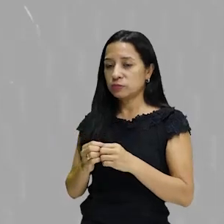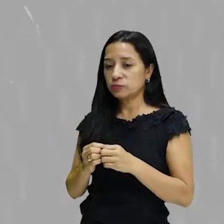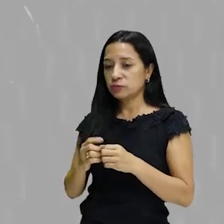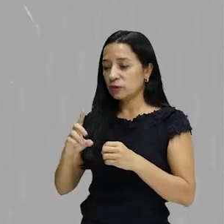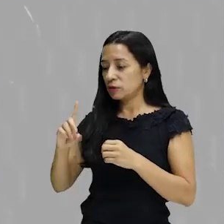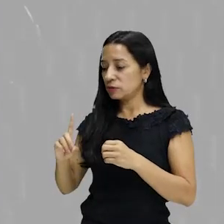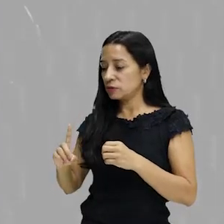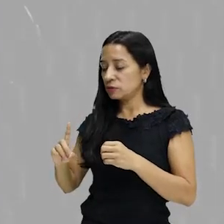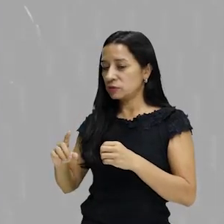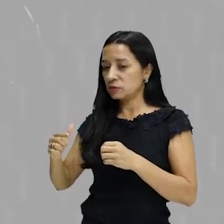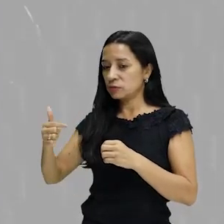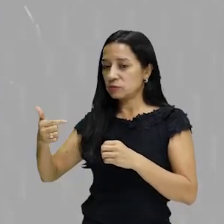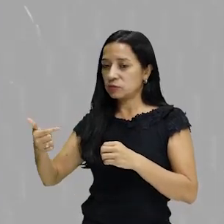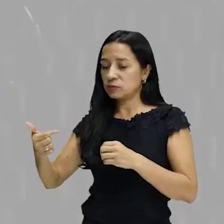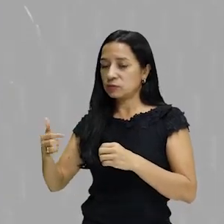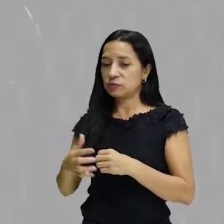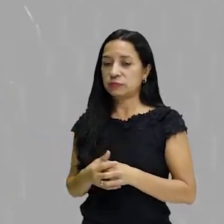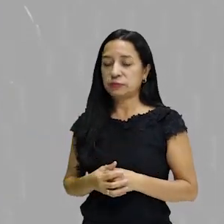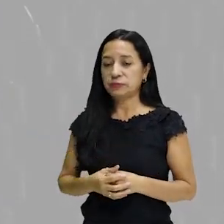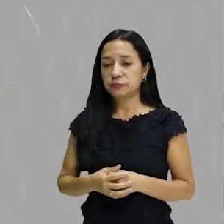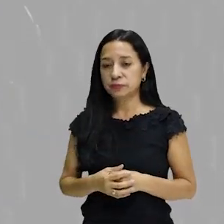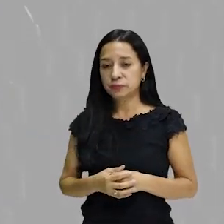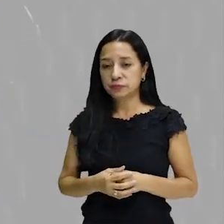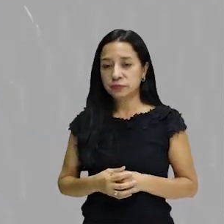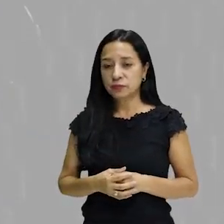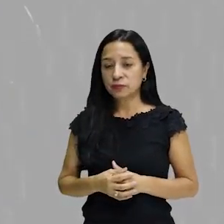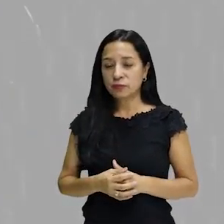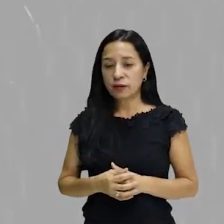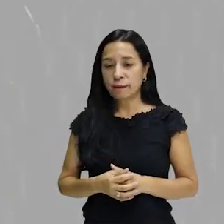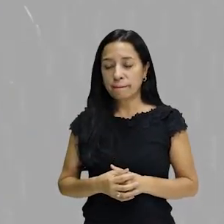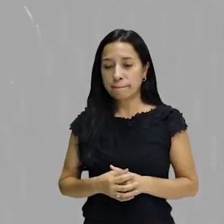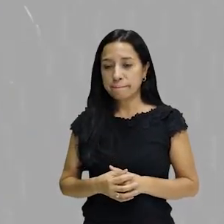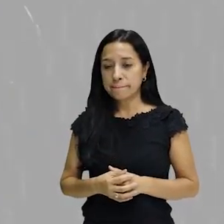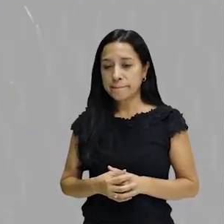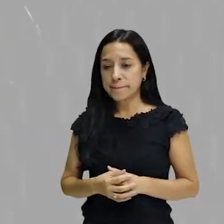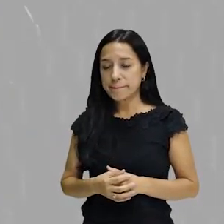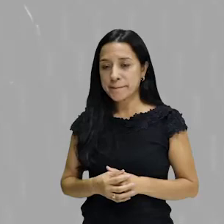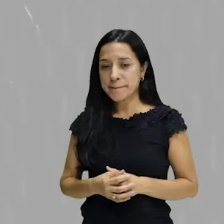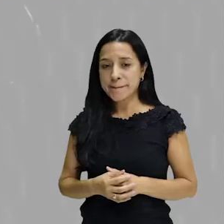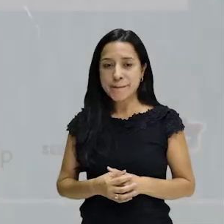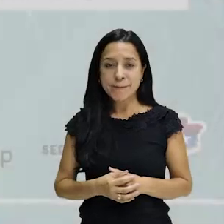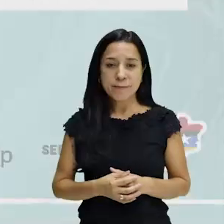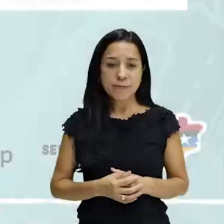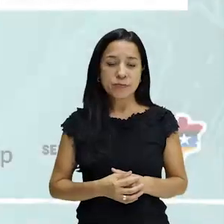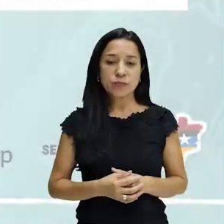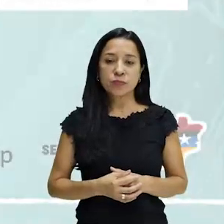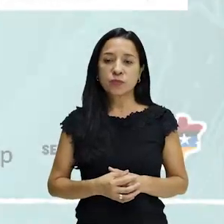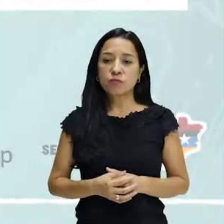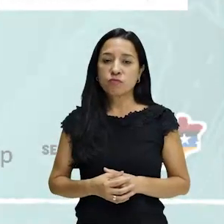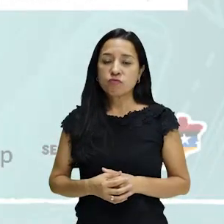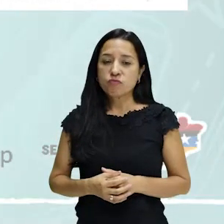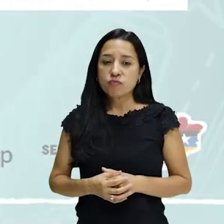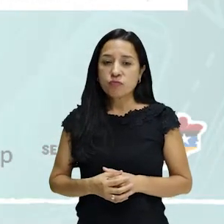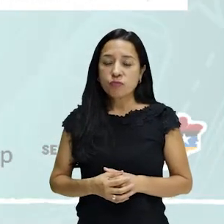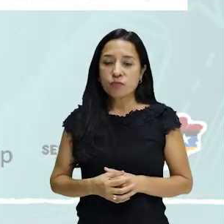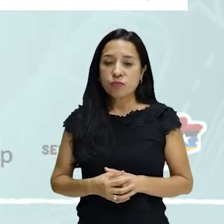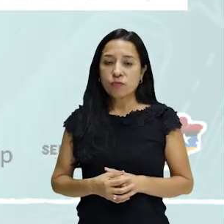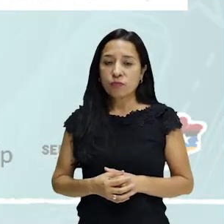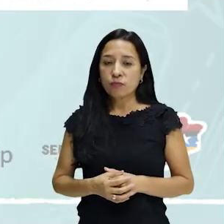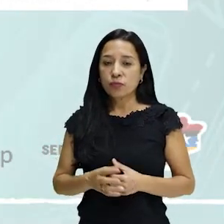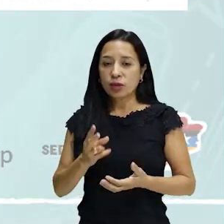que é o D, e a força e o F, que é a força, né, chamado de força gravitacional por Newton, tá ok? Então a